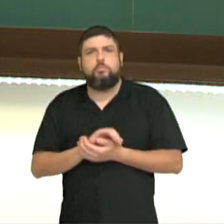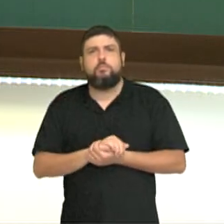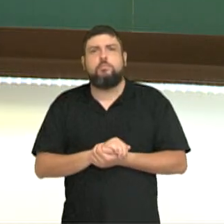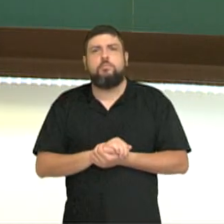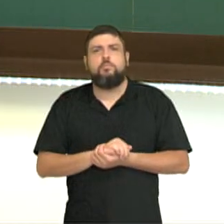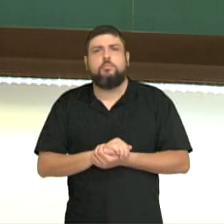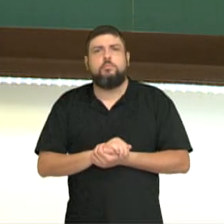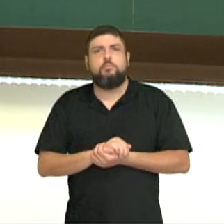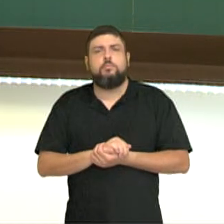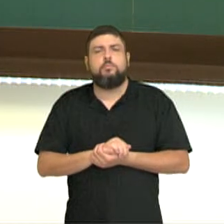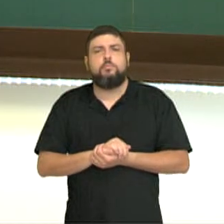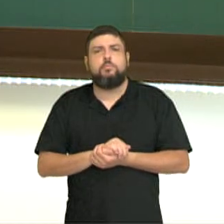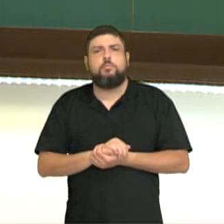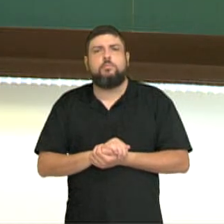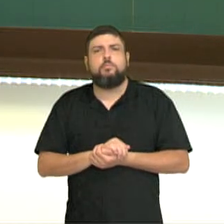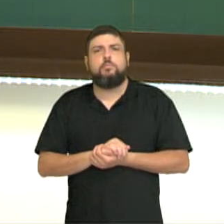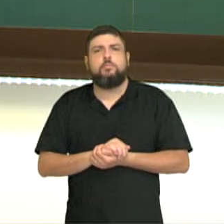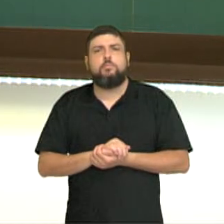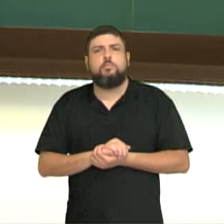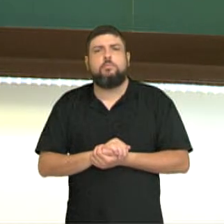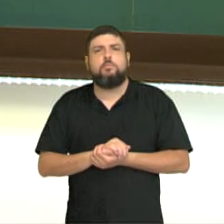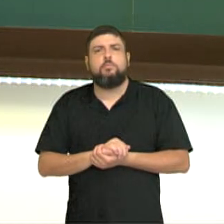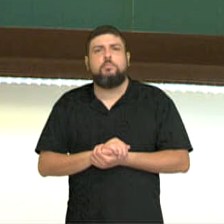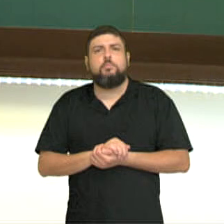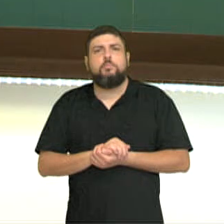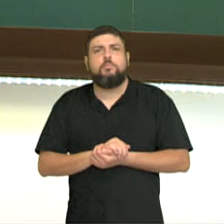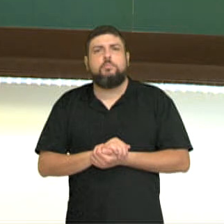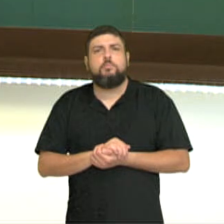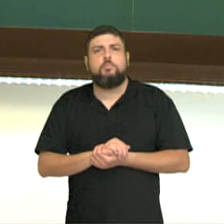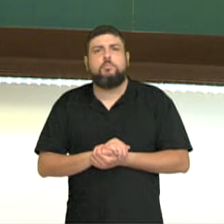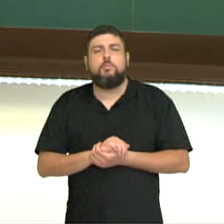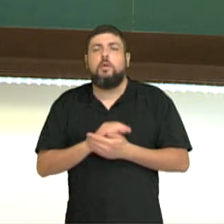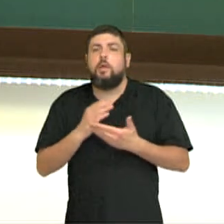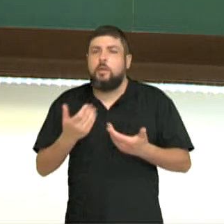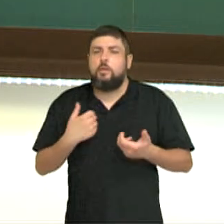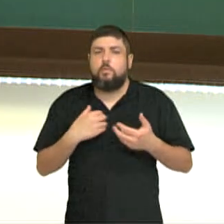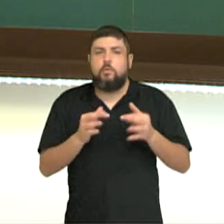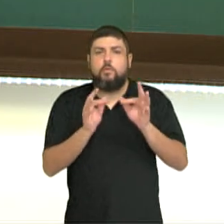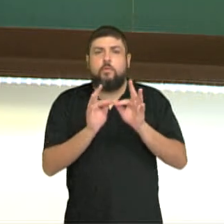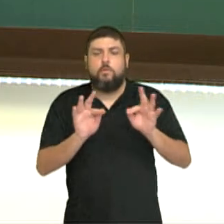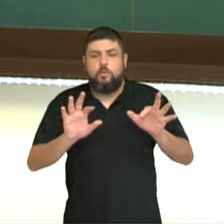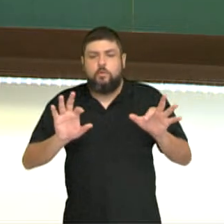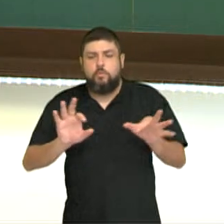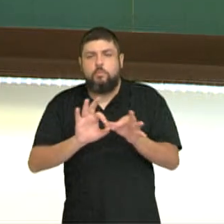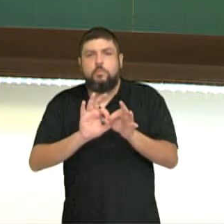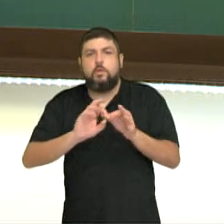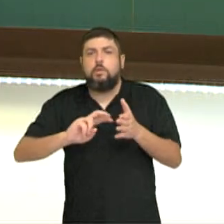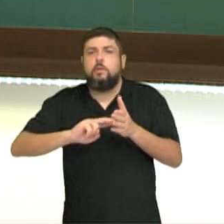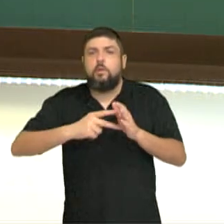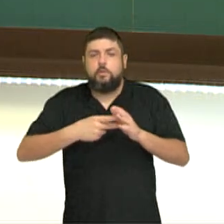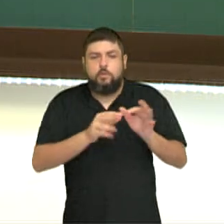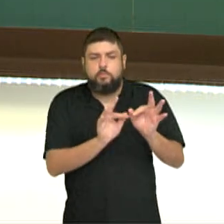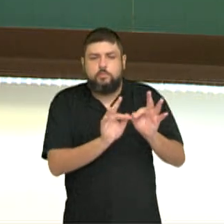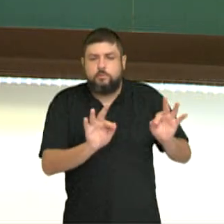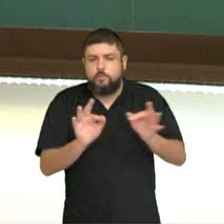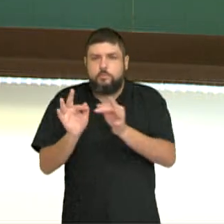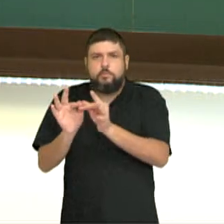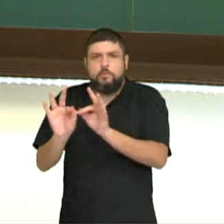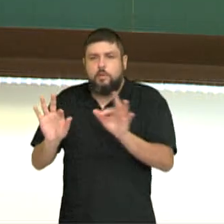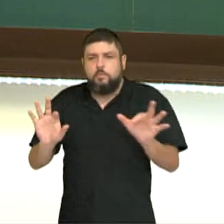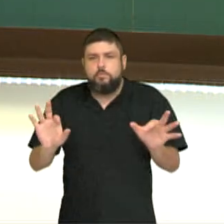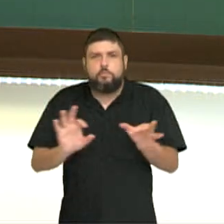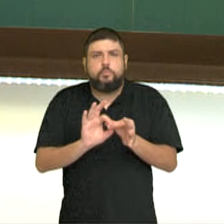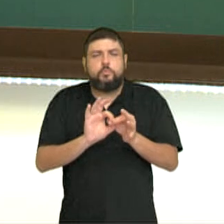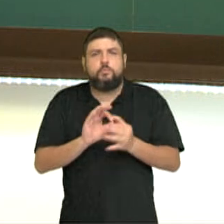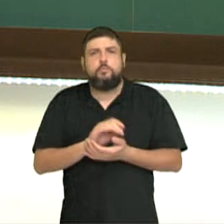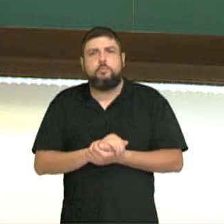Feito isso, olha aqui, ó. A oração subordinada é quando uma depende da outra. Na língua portuguesa,